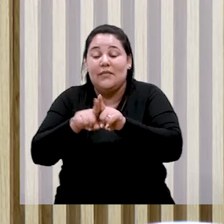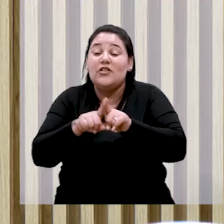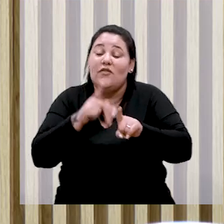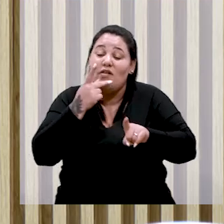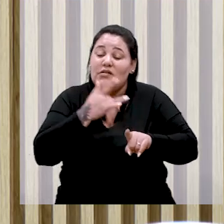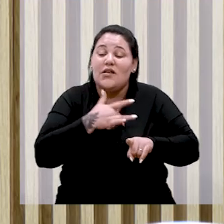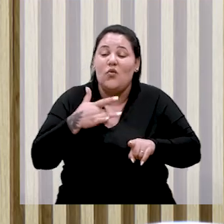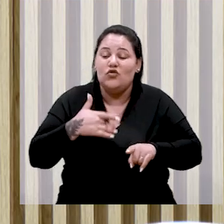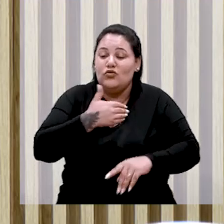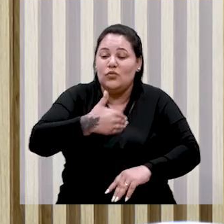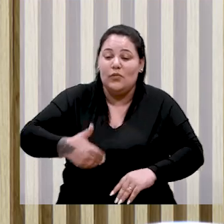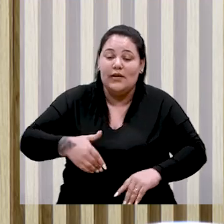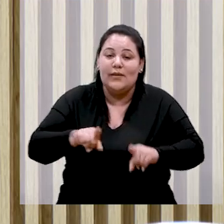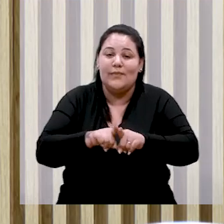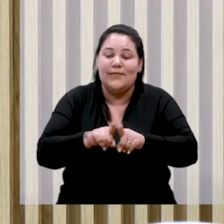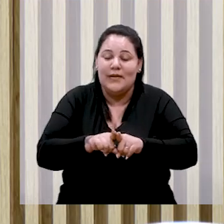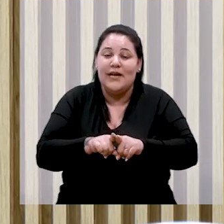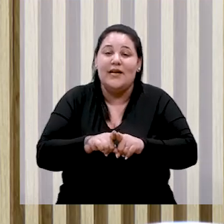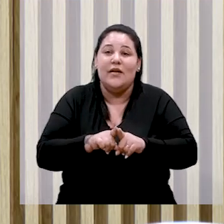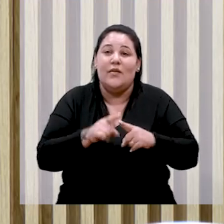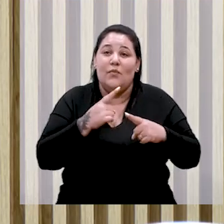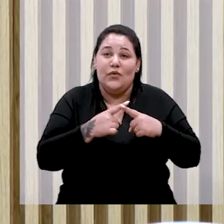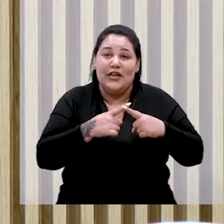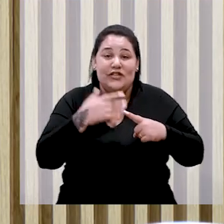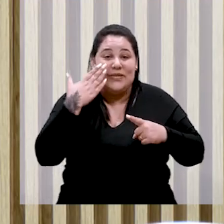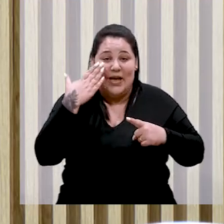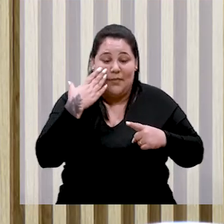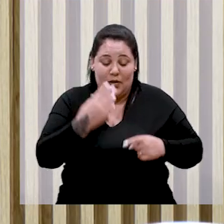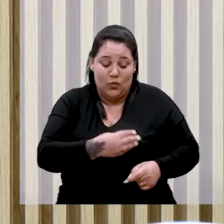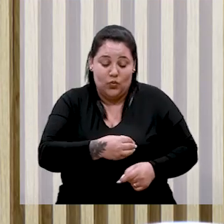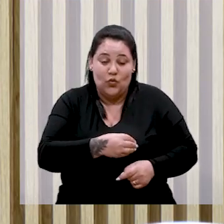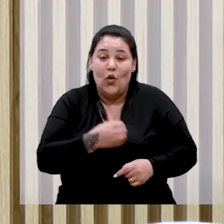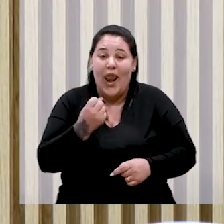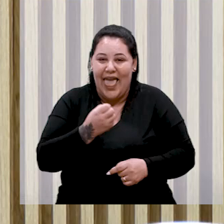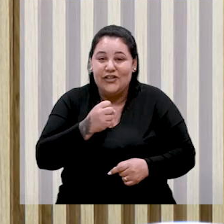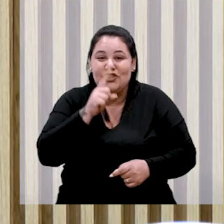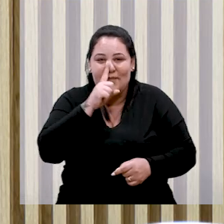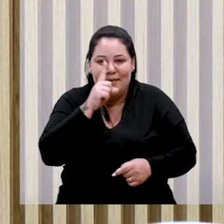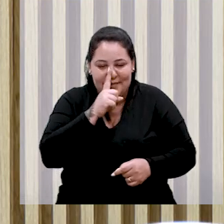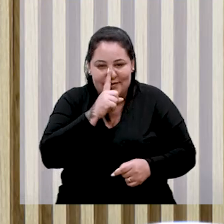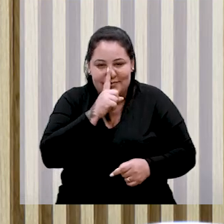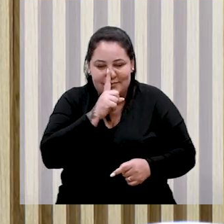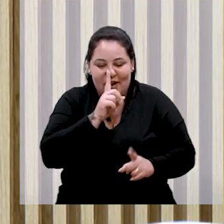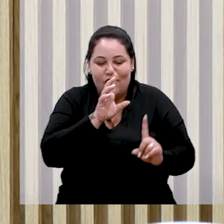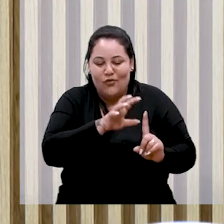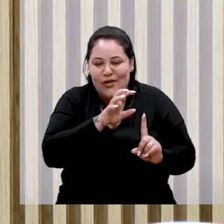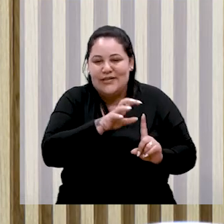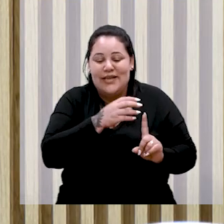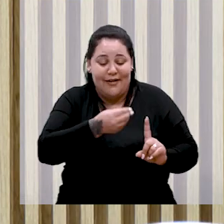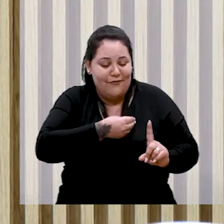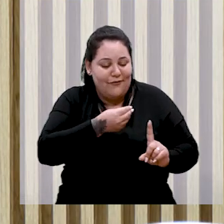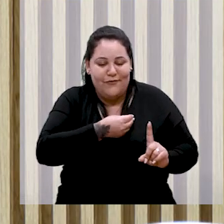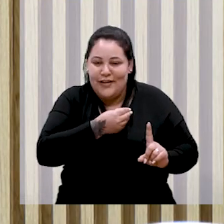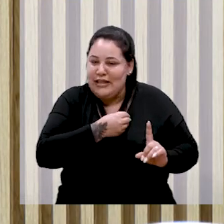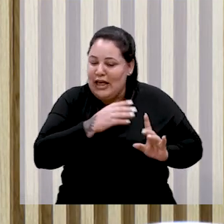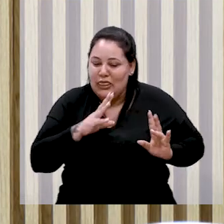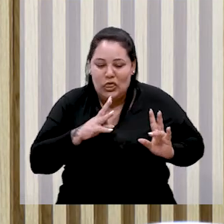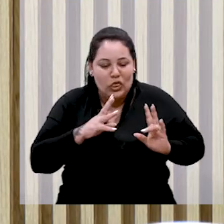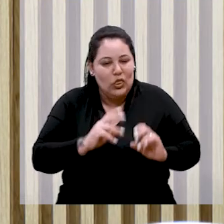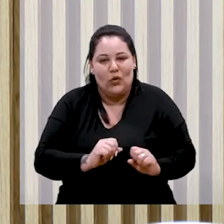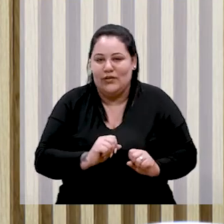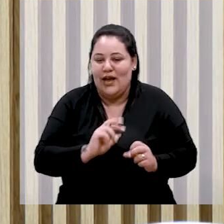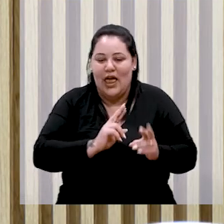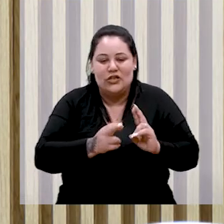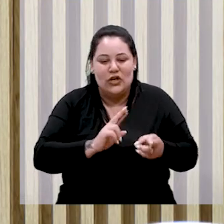sabe o quanto o aleitamento materno, o leite materno faz diferença para o resto da vida, né? Em